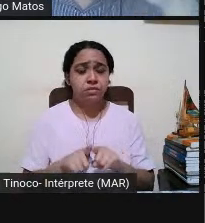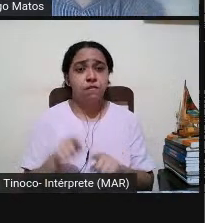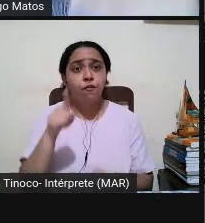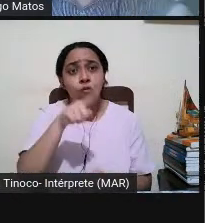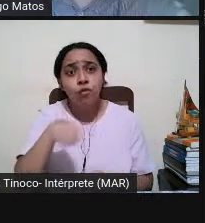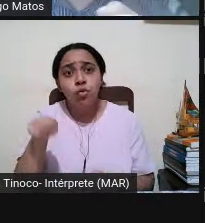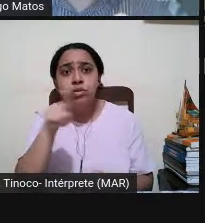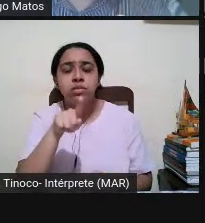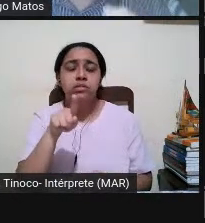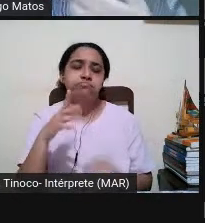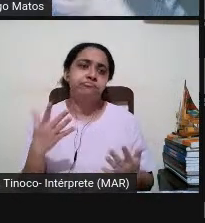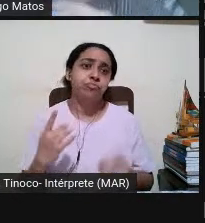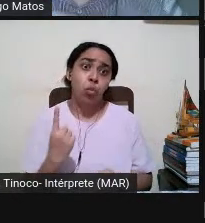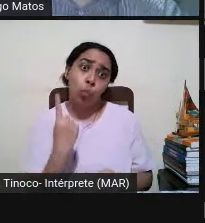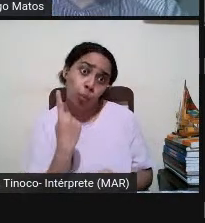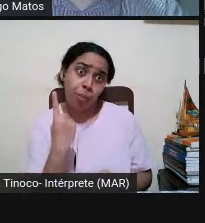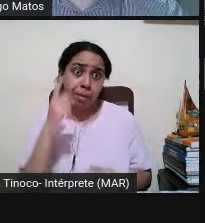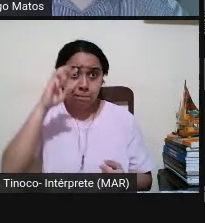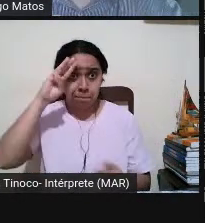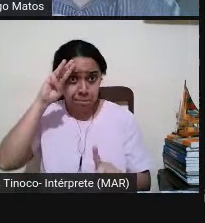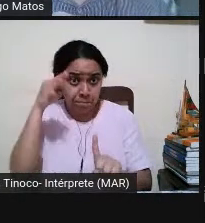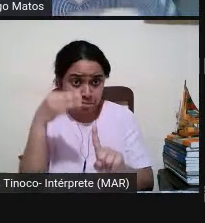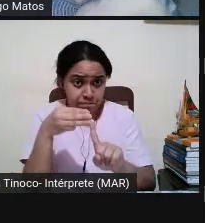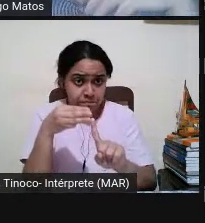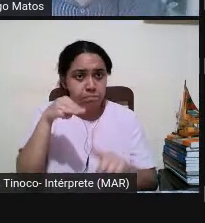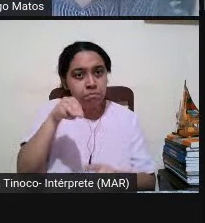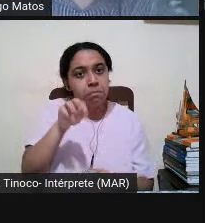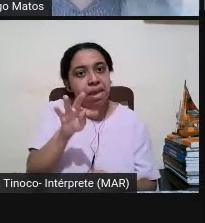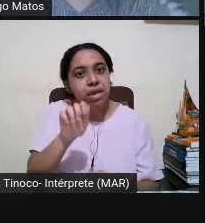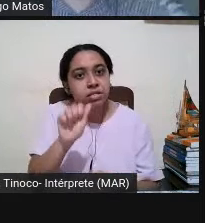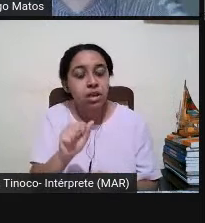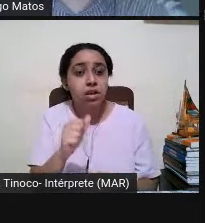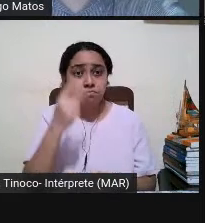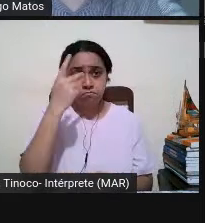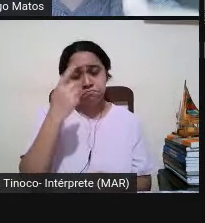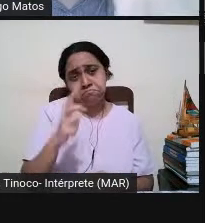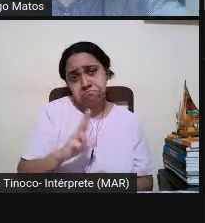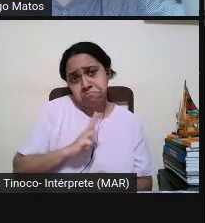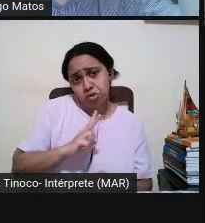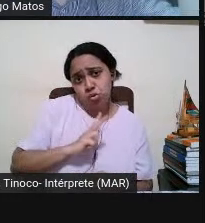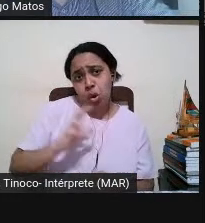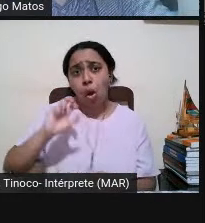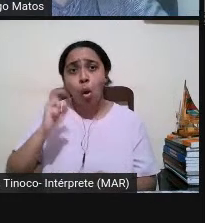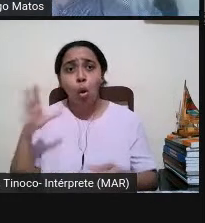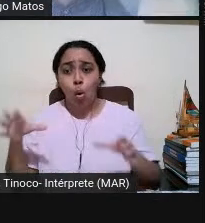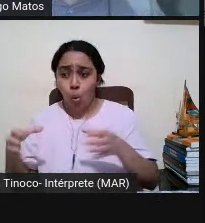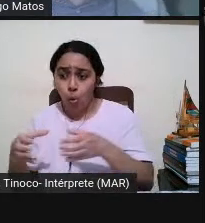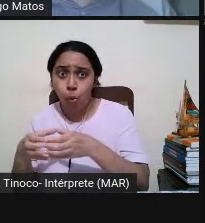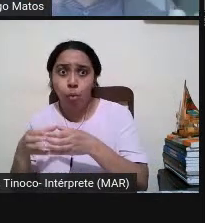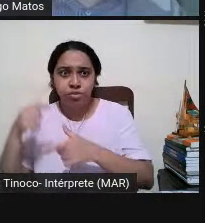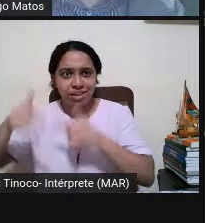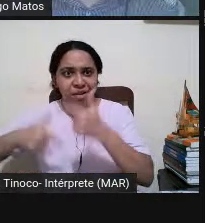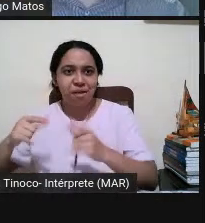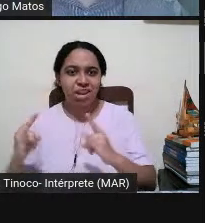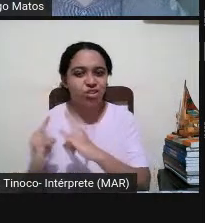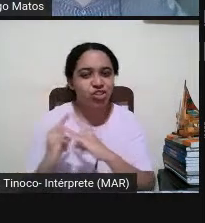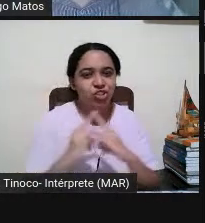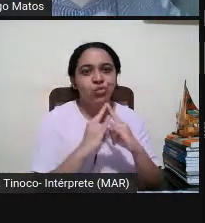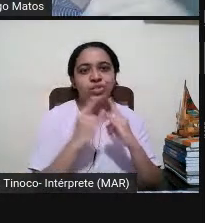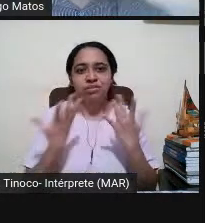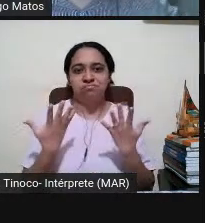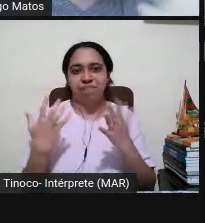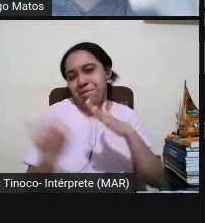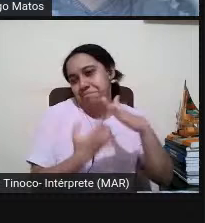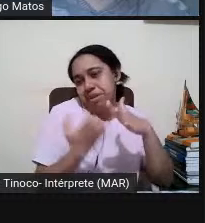você executa uma dessas metas ou você pessoalmente ou você através da sua organização é para quem está nos assistindo